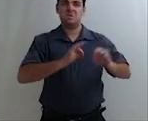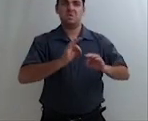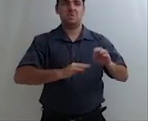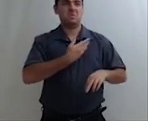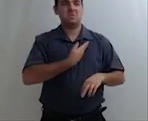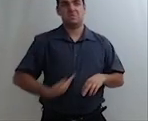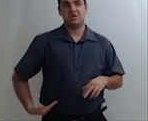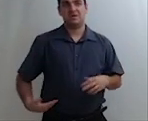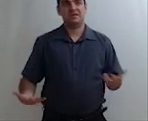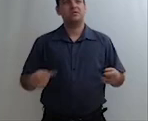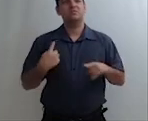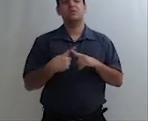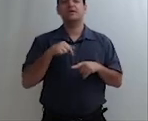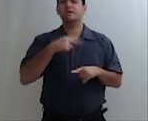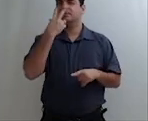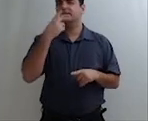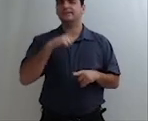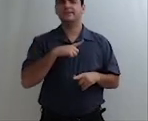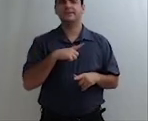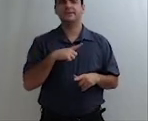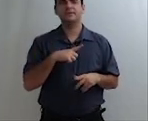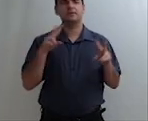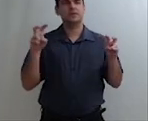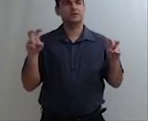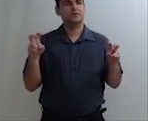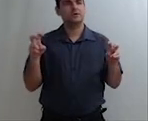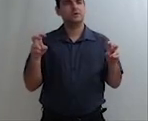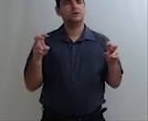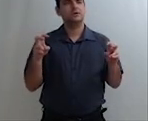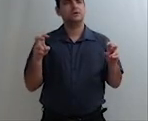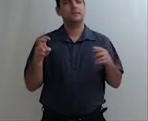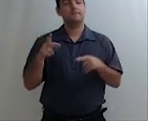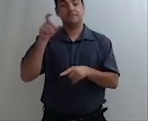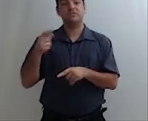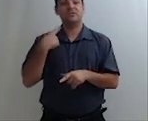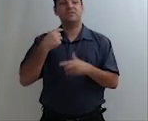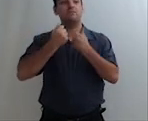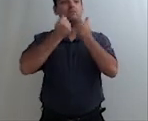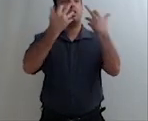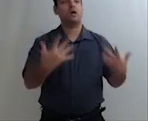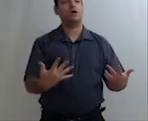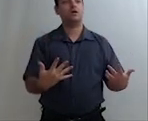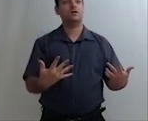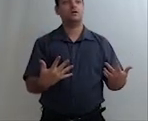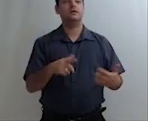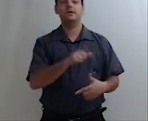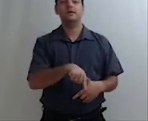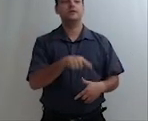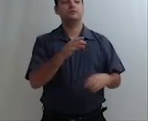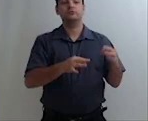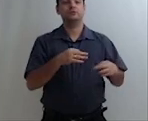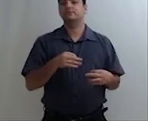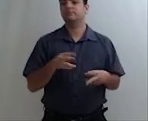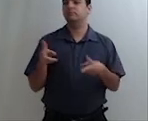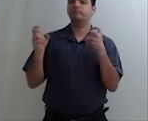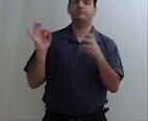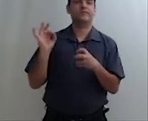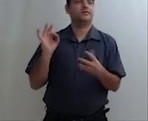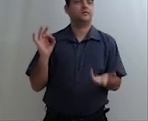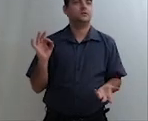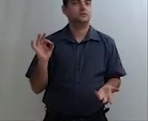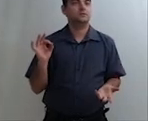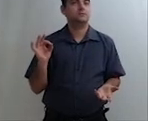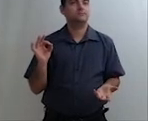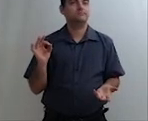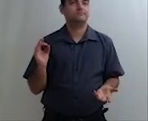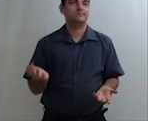questão relativa à confissão do réu né que não foi apreciado eh e